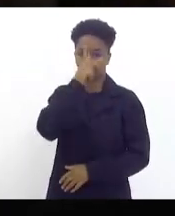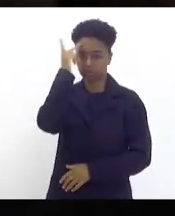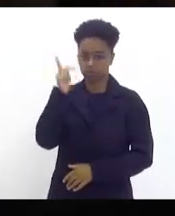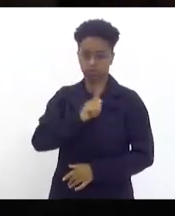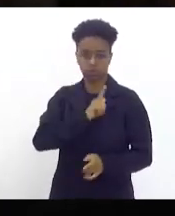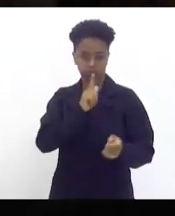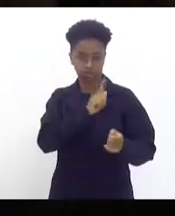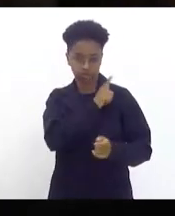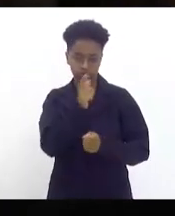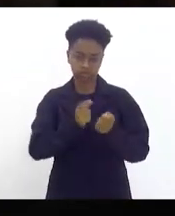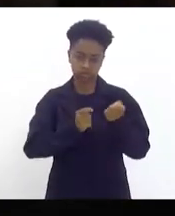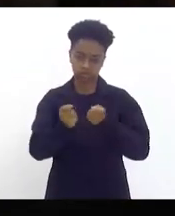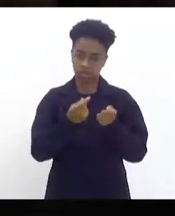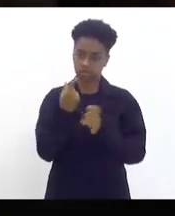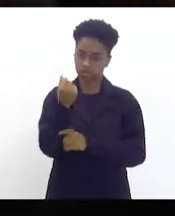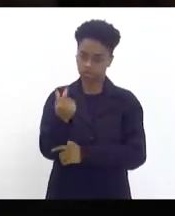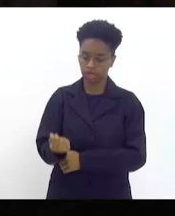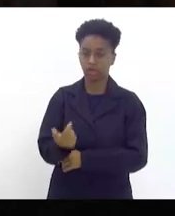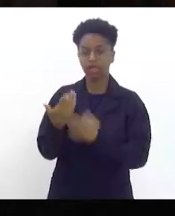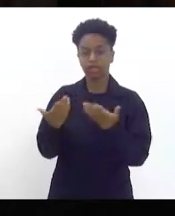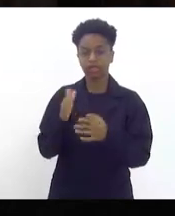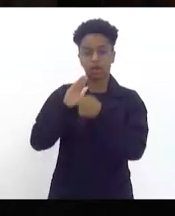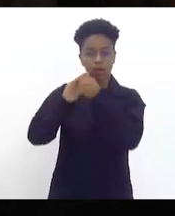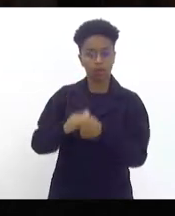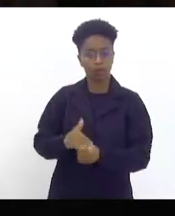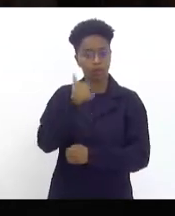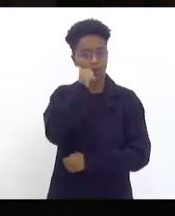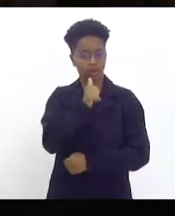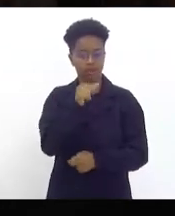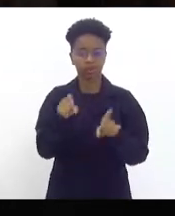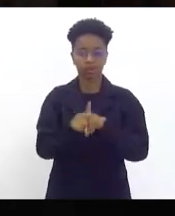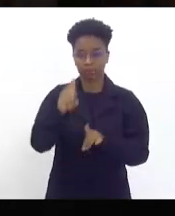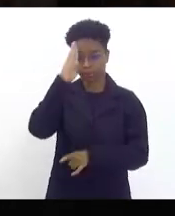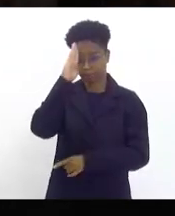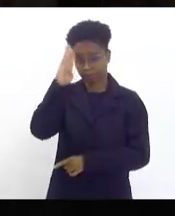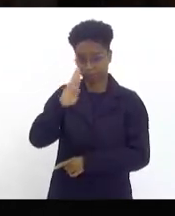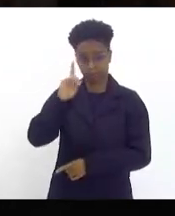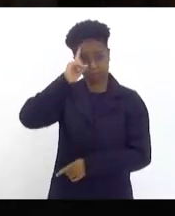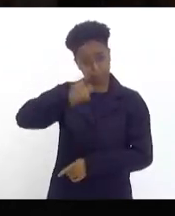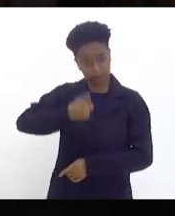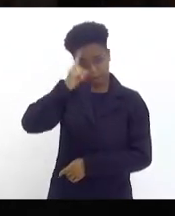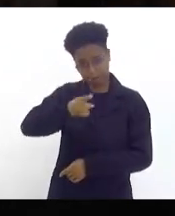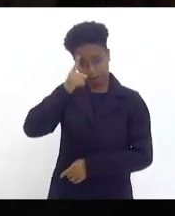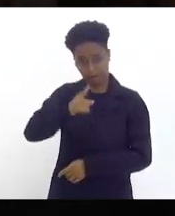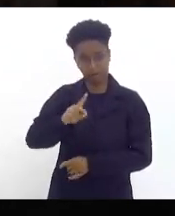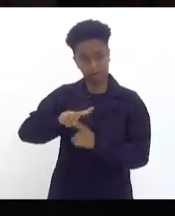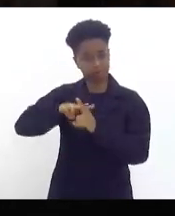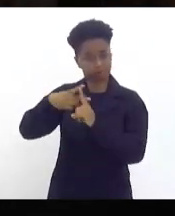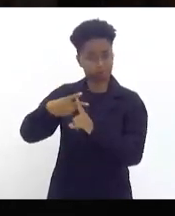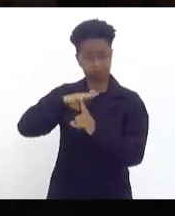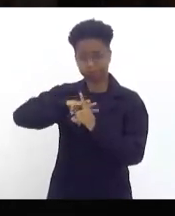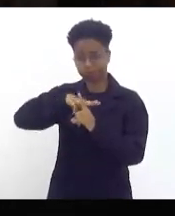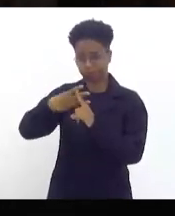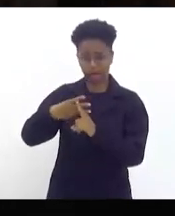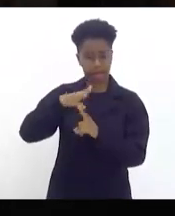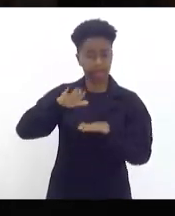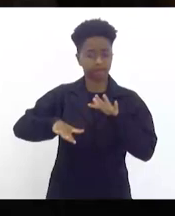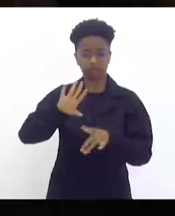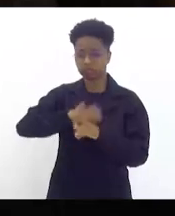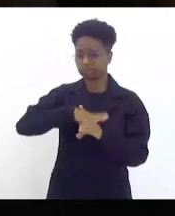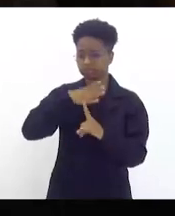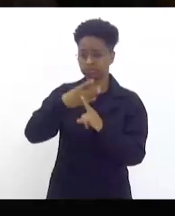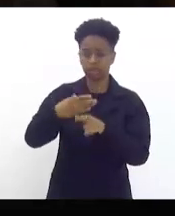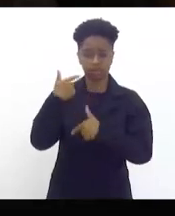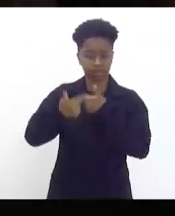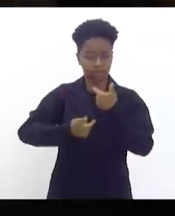Capital então a opressão as mulheres e principalmente a imposição de dupla tripla e às vezes quatro